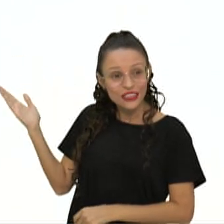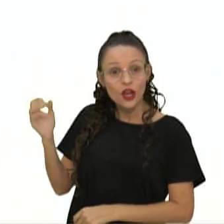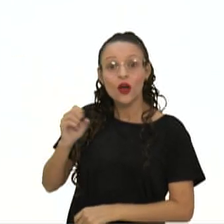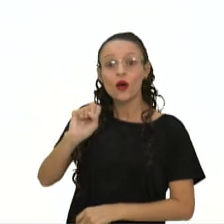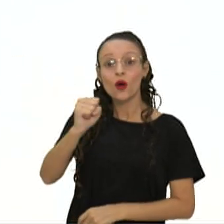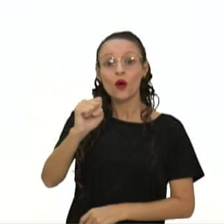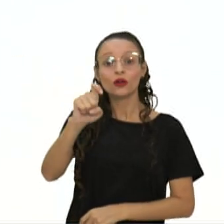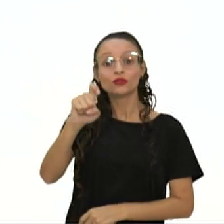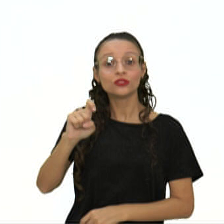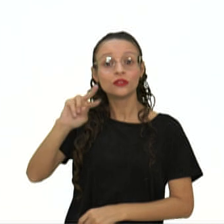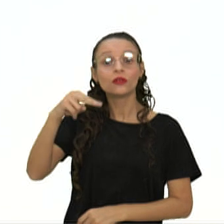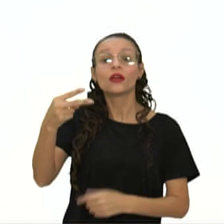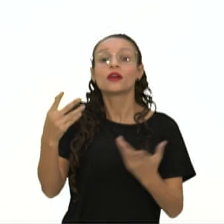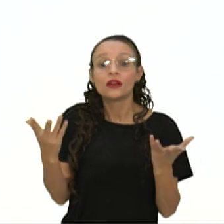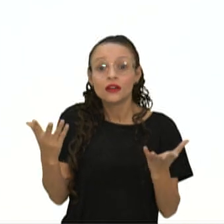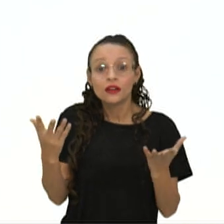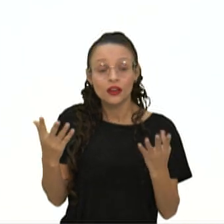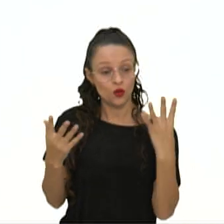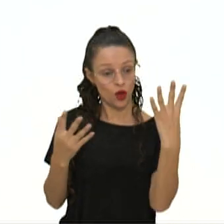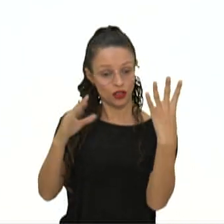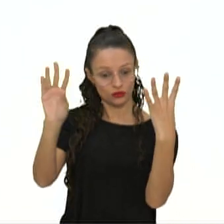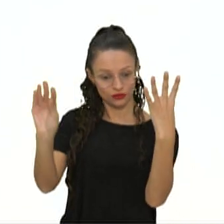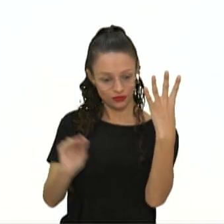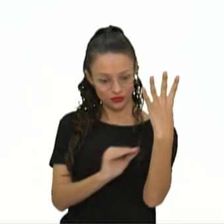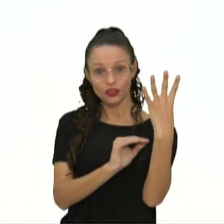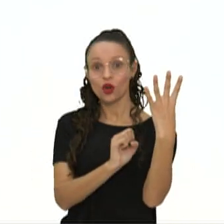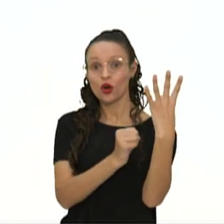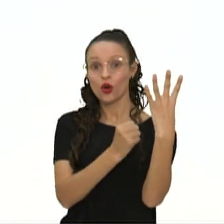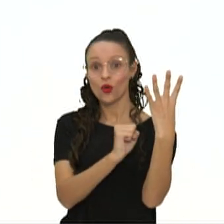quadrado, embaixo do 4x ao quadrado.